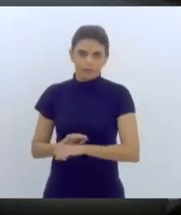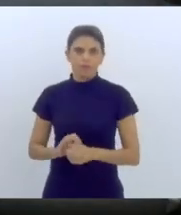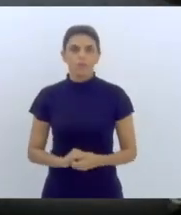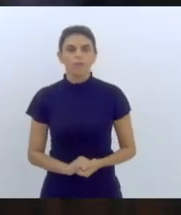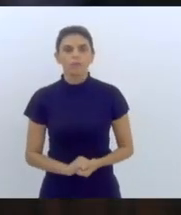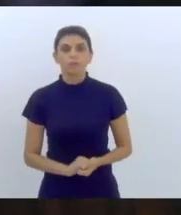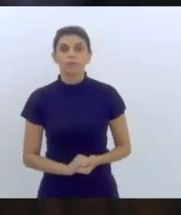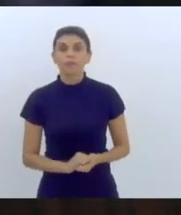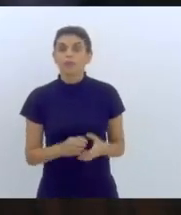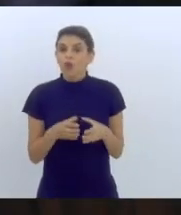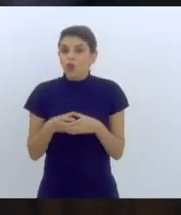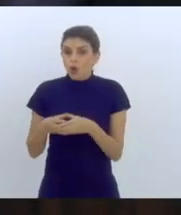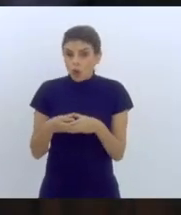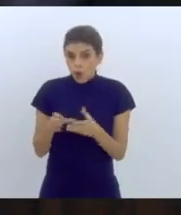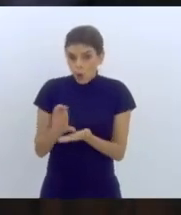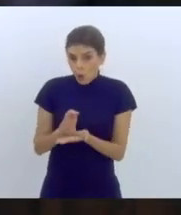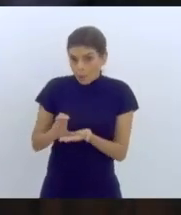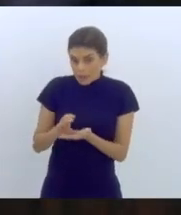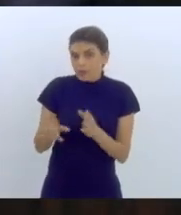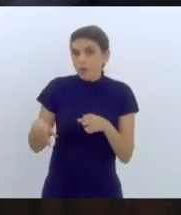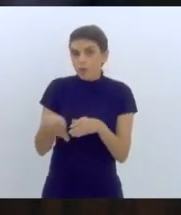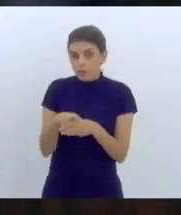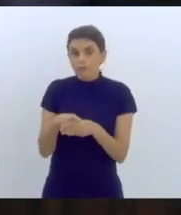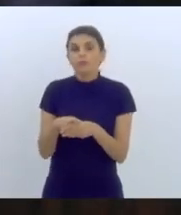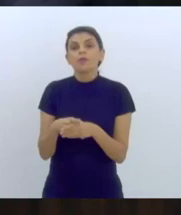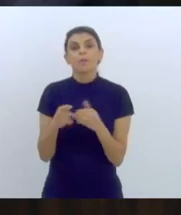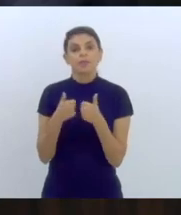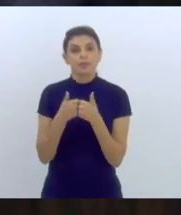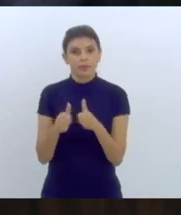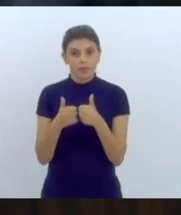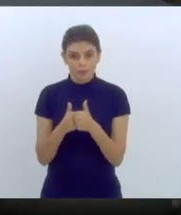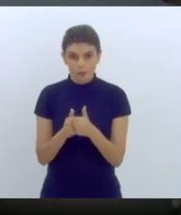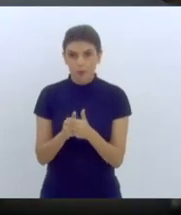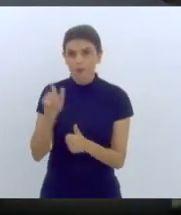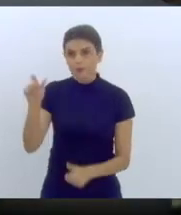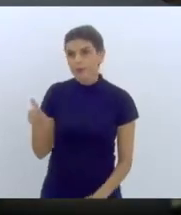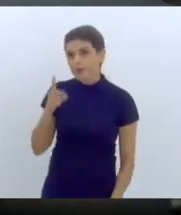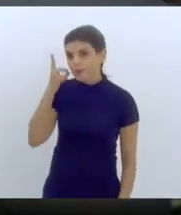Pela Comissão de Transportes, deputado Dionísio Lins.